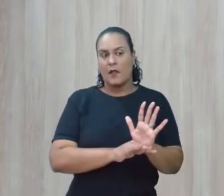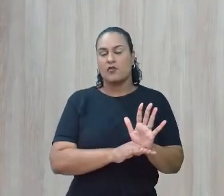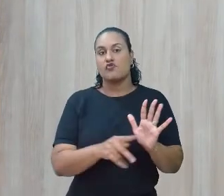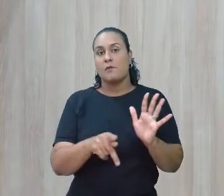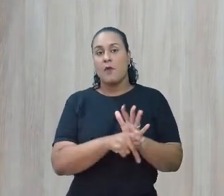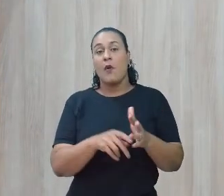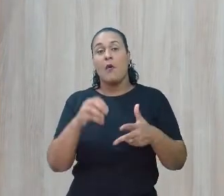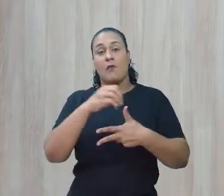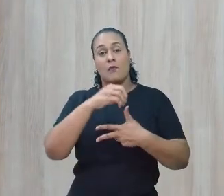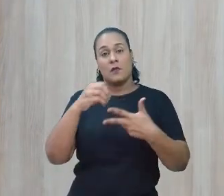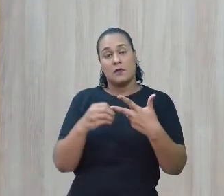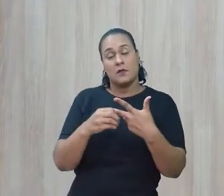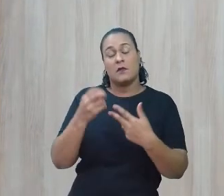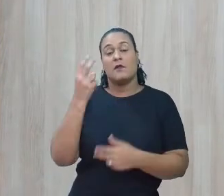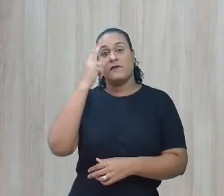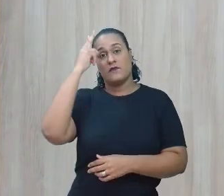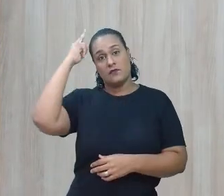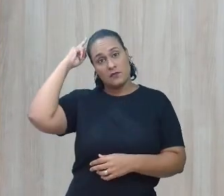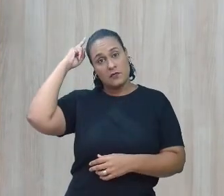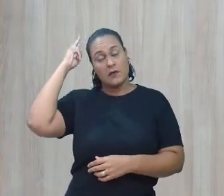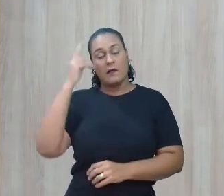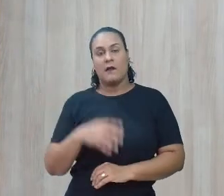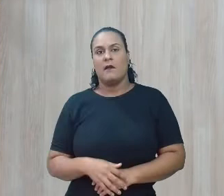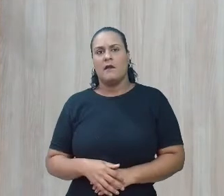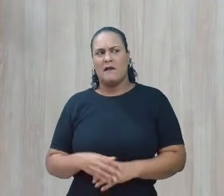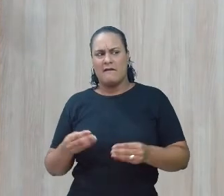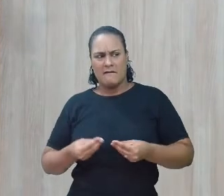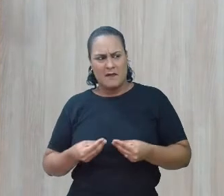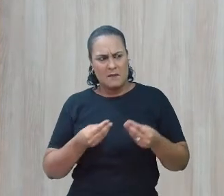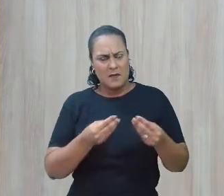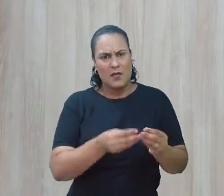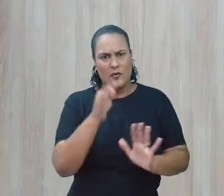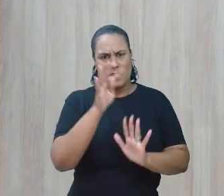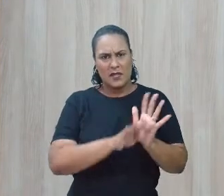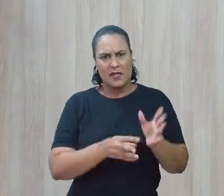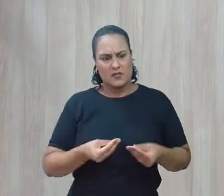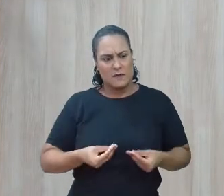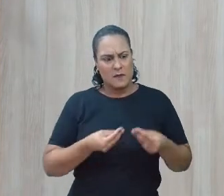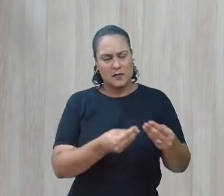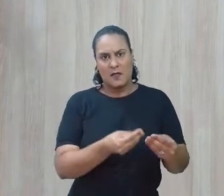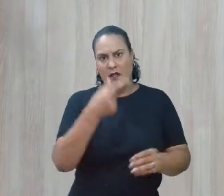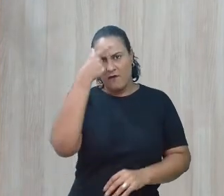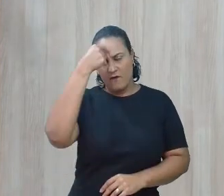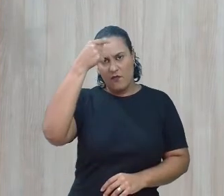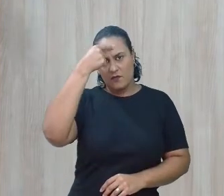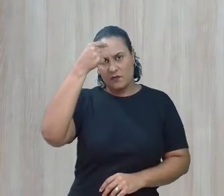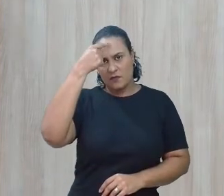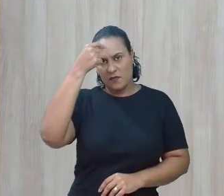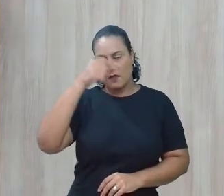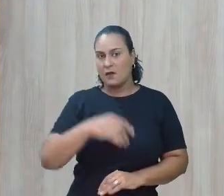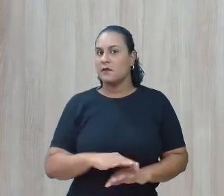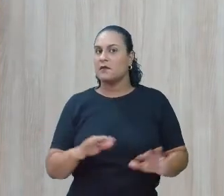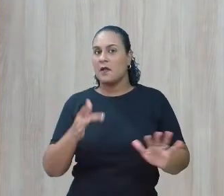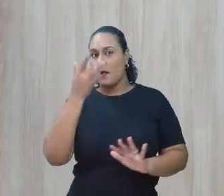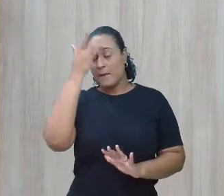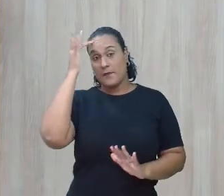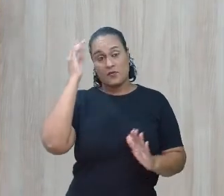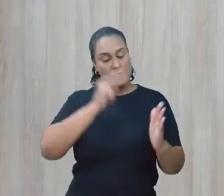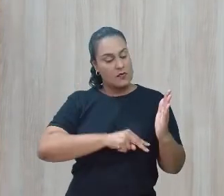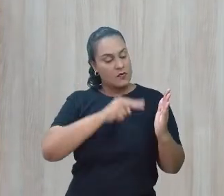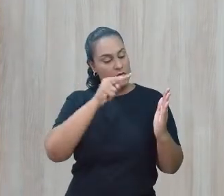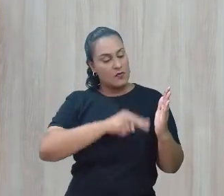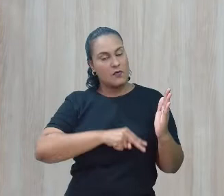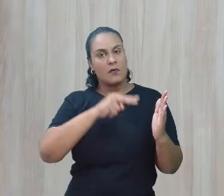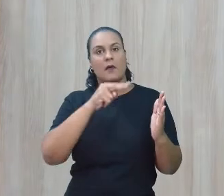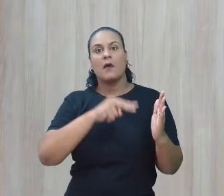para o vestibular, vocês não vão endereçar esse texto à universidade. O leitor ele é universal, você